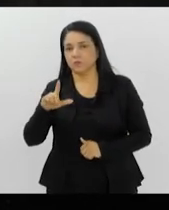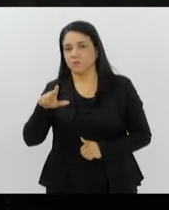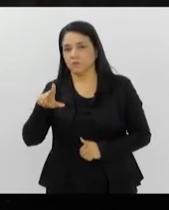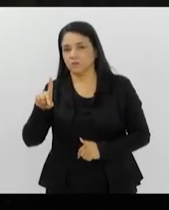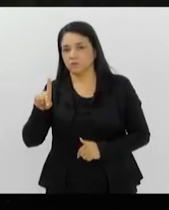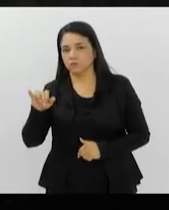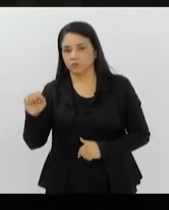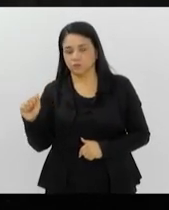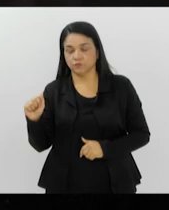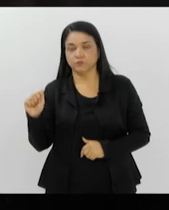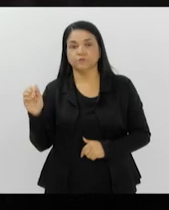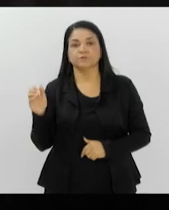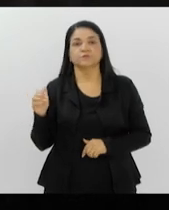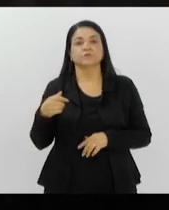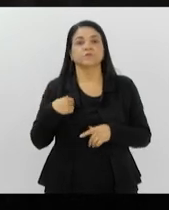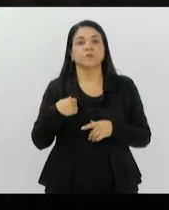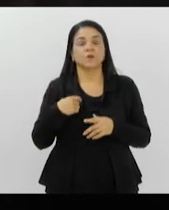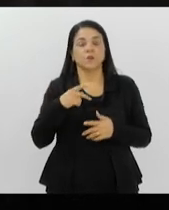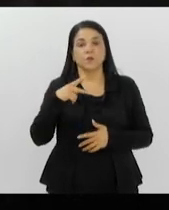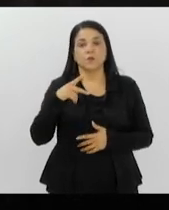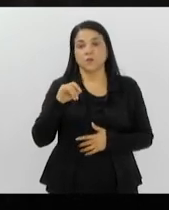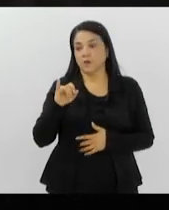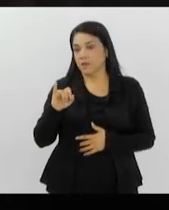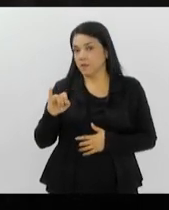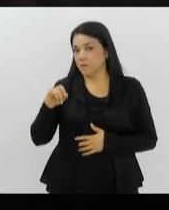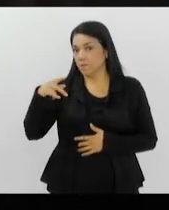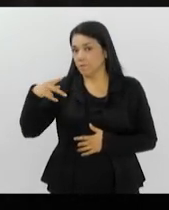do IPVA em dia.